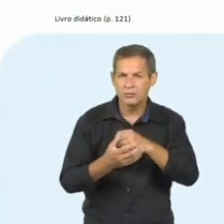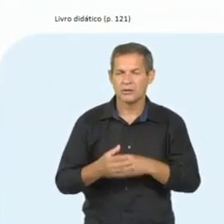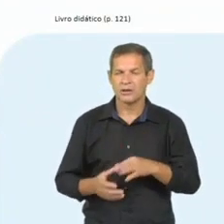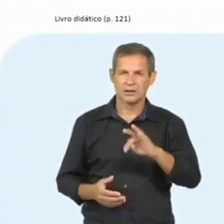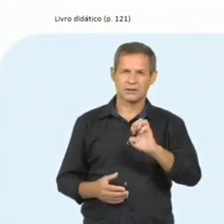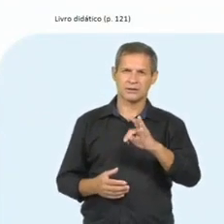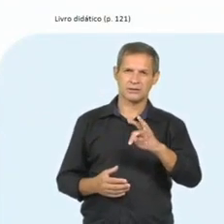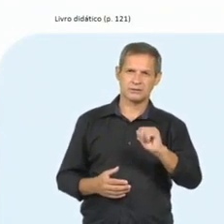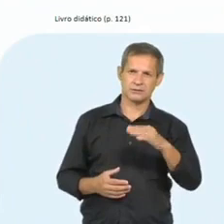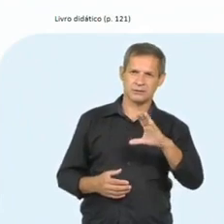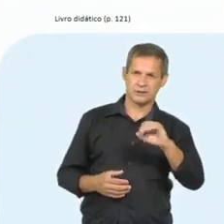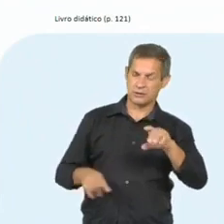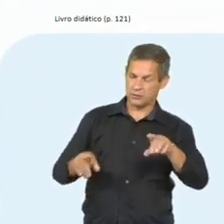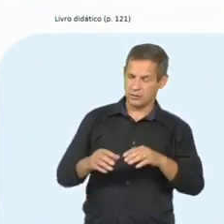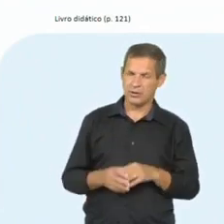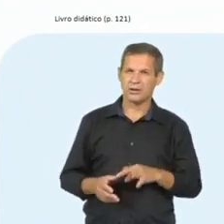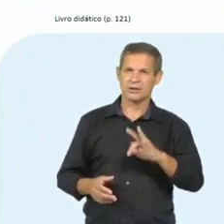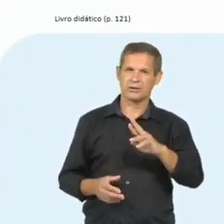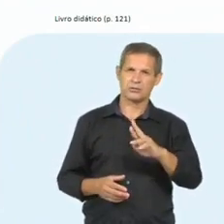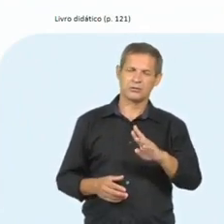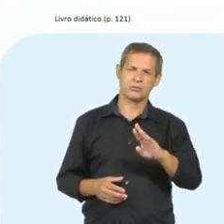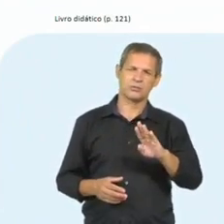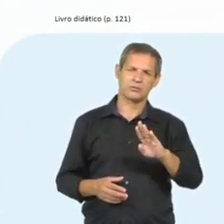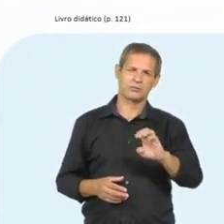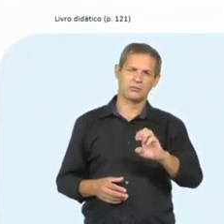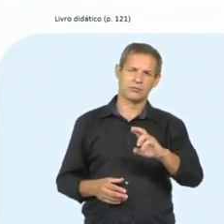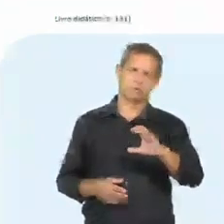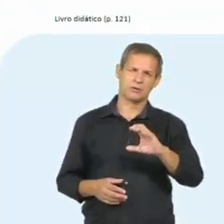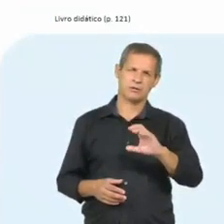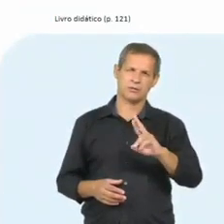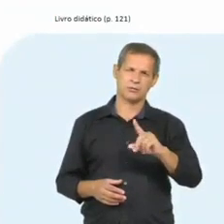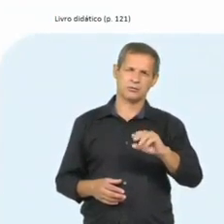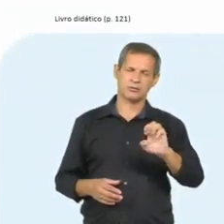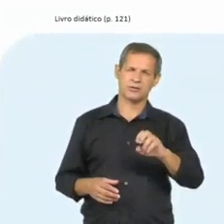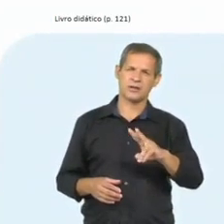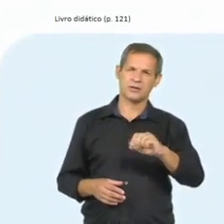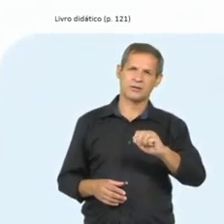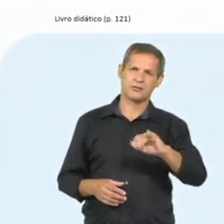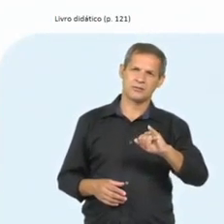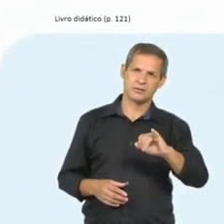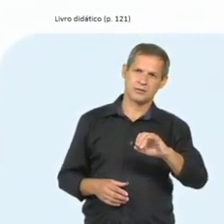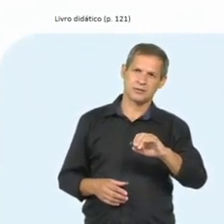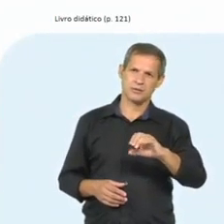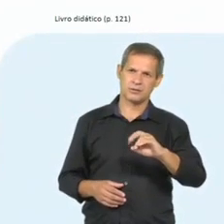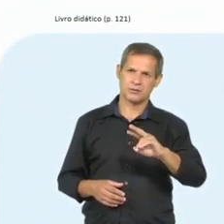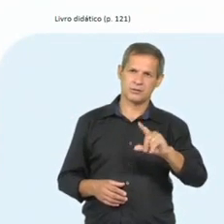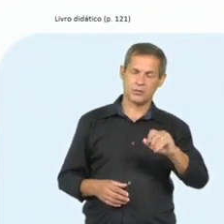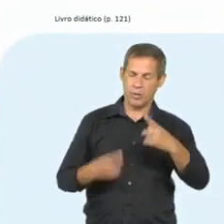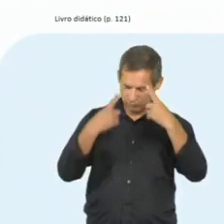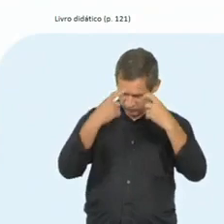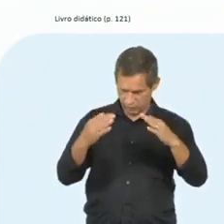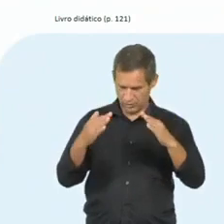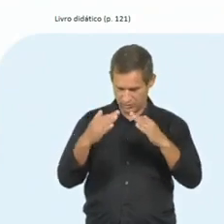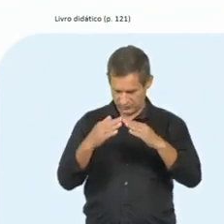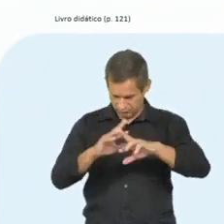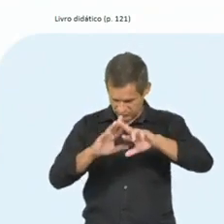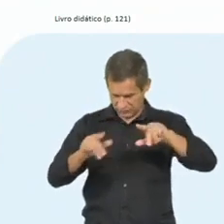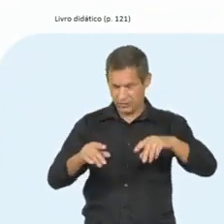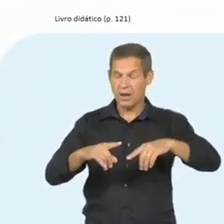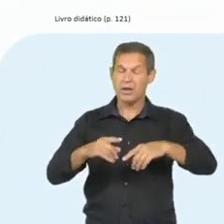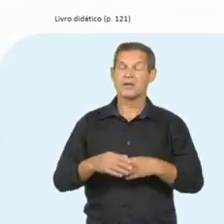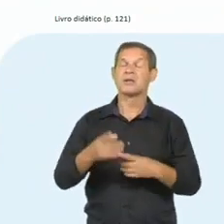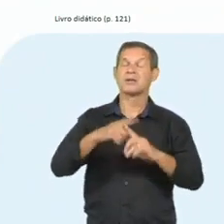tétano, tuberculose, tutaremia, varíola, violência doméstica, assim vai.